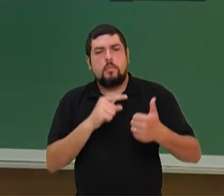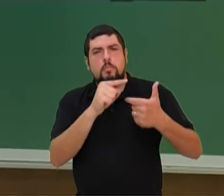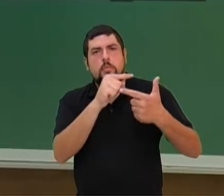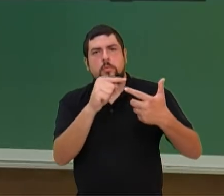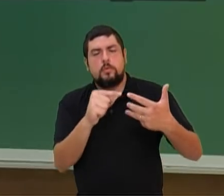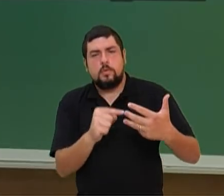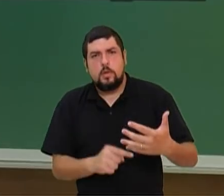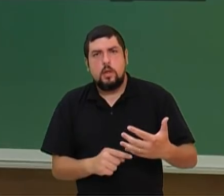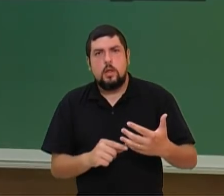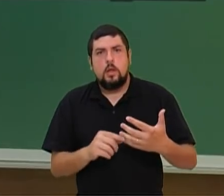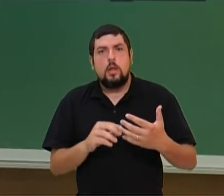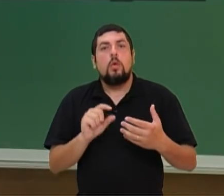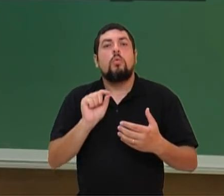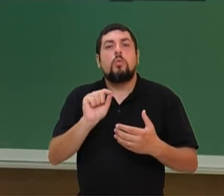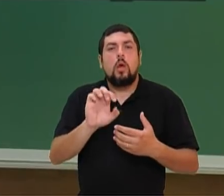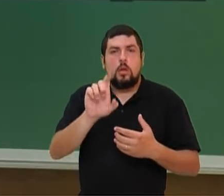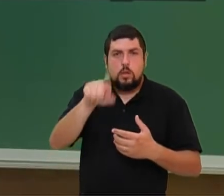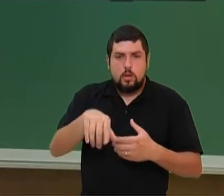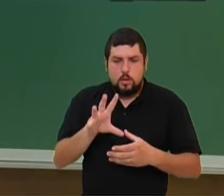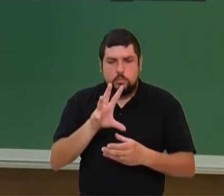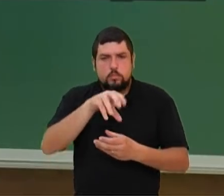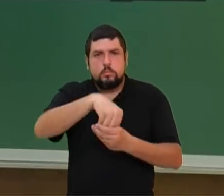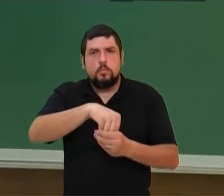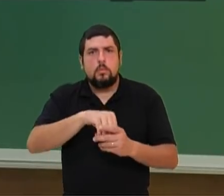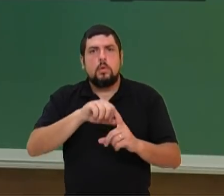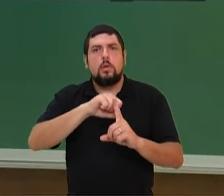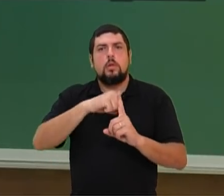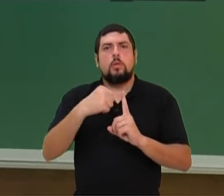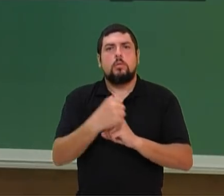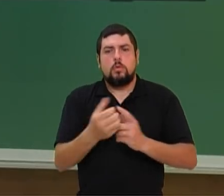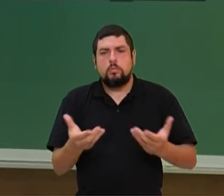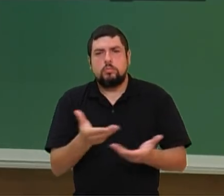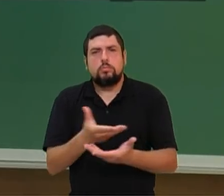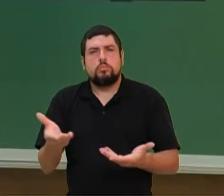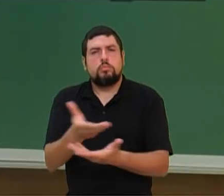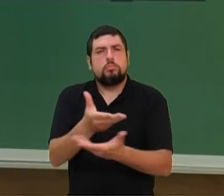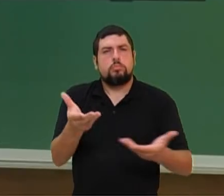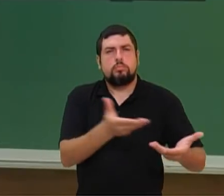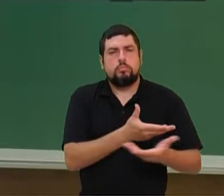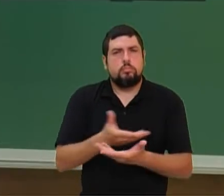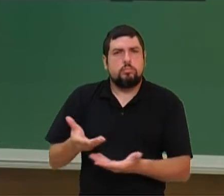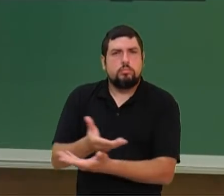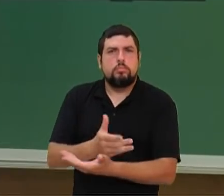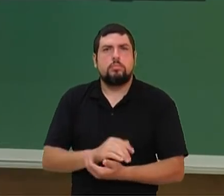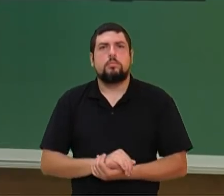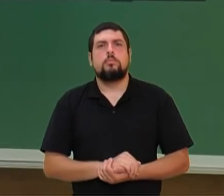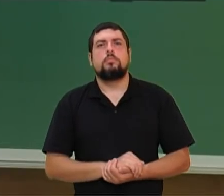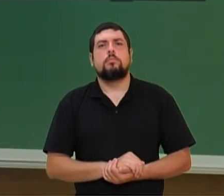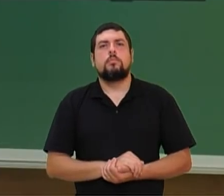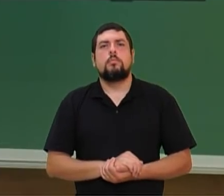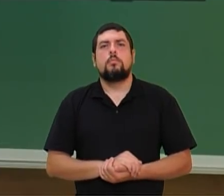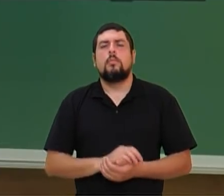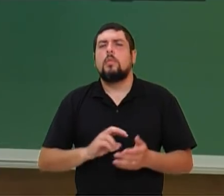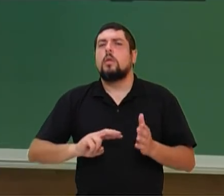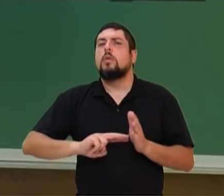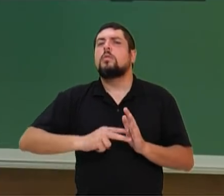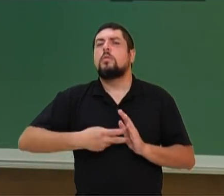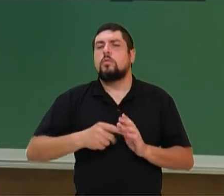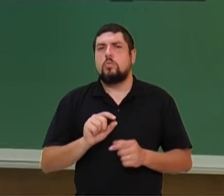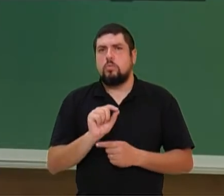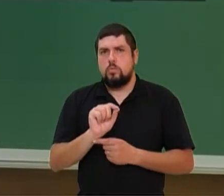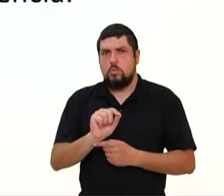né? Dentro de uma sociedade onde você tem mais do que um indivíduo vivendo. Né? Isso significa